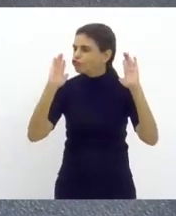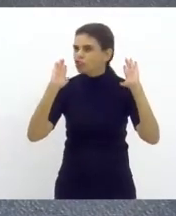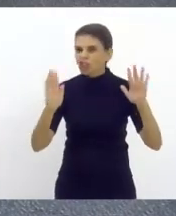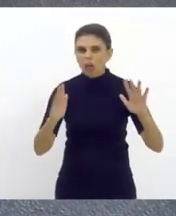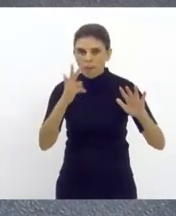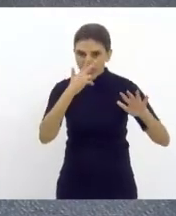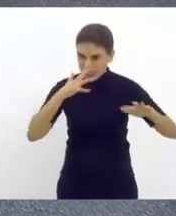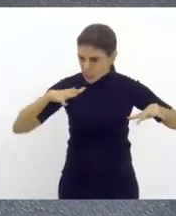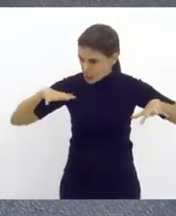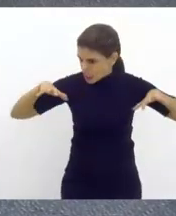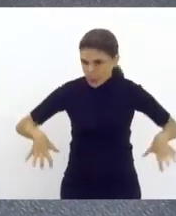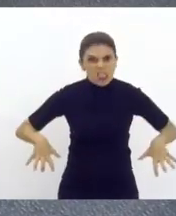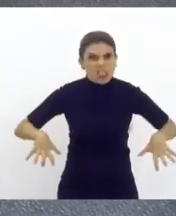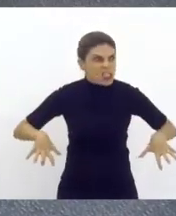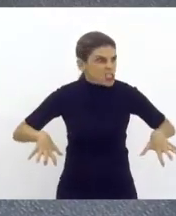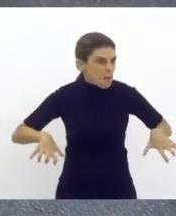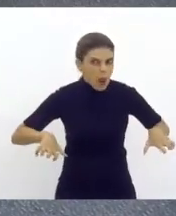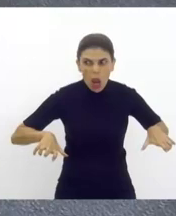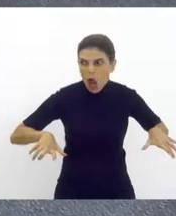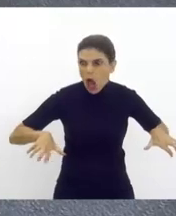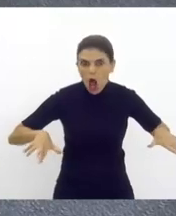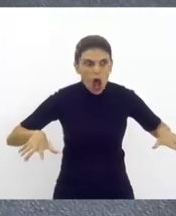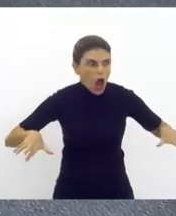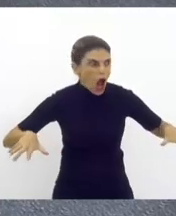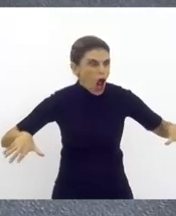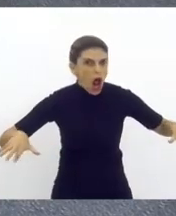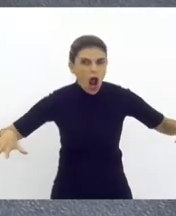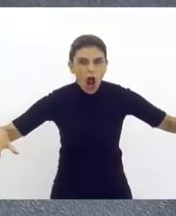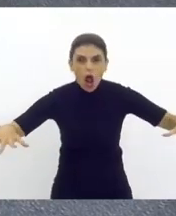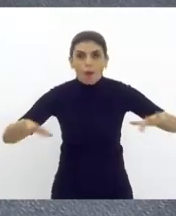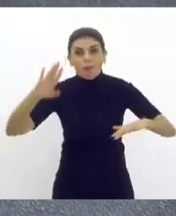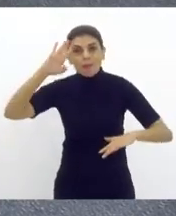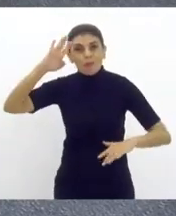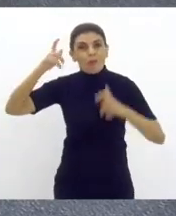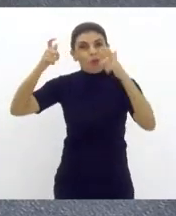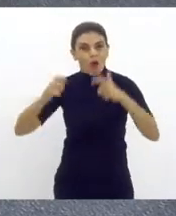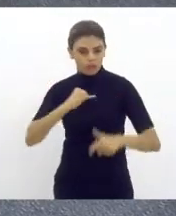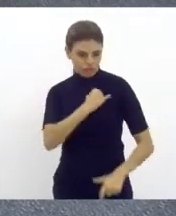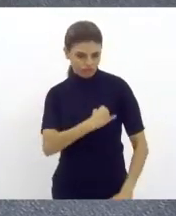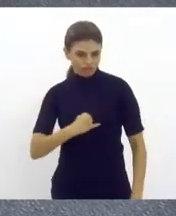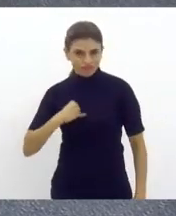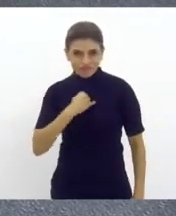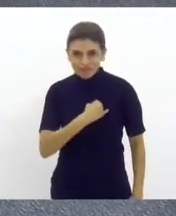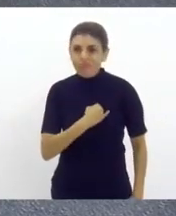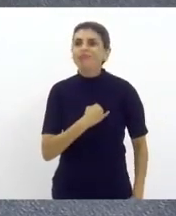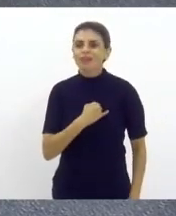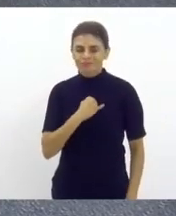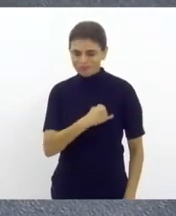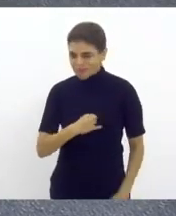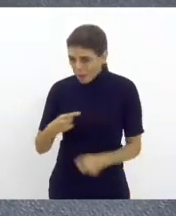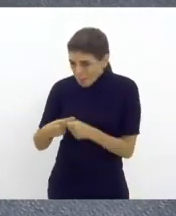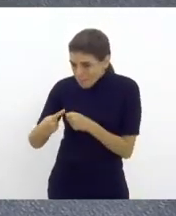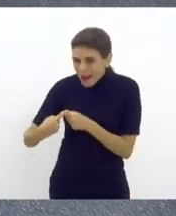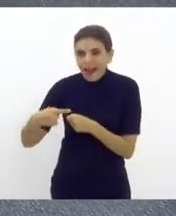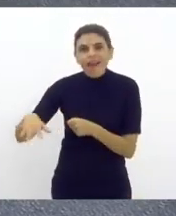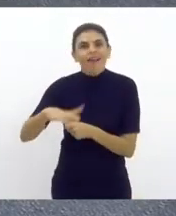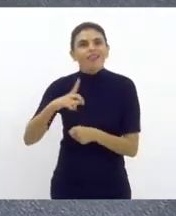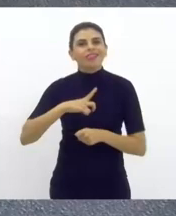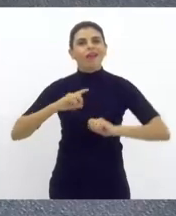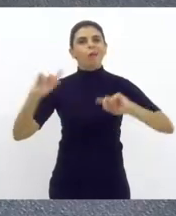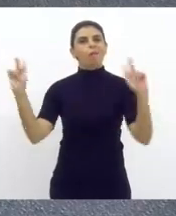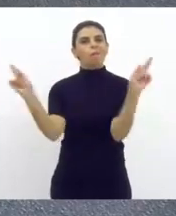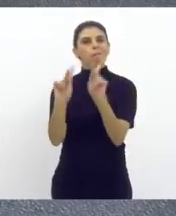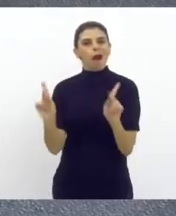assim enraizando por todos os bairros principalmente São João de Meriti bairros onde a gente tinha paz Hoje